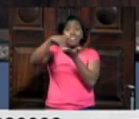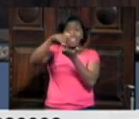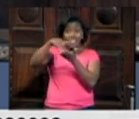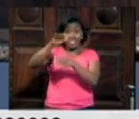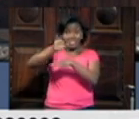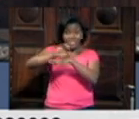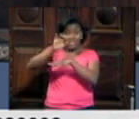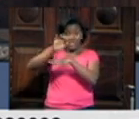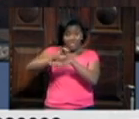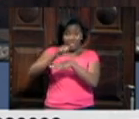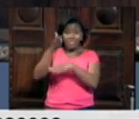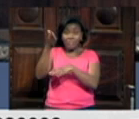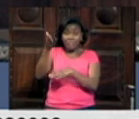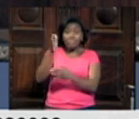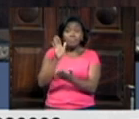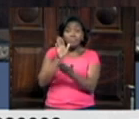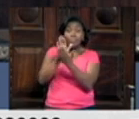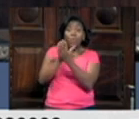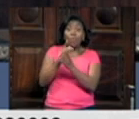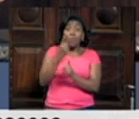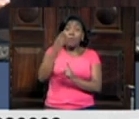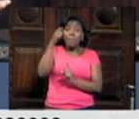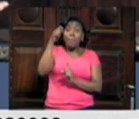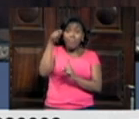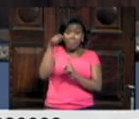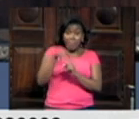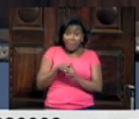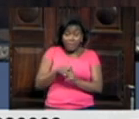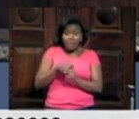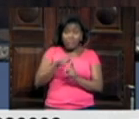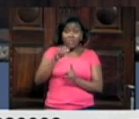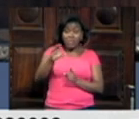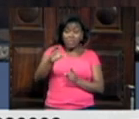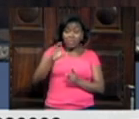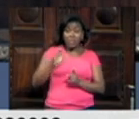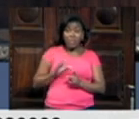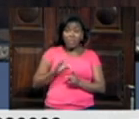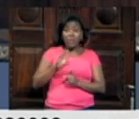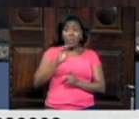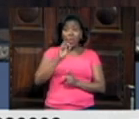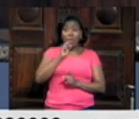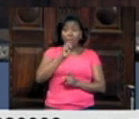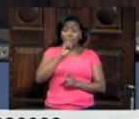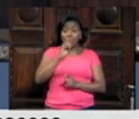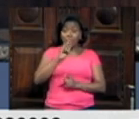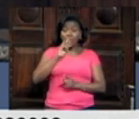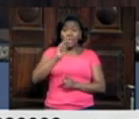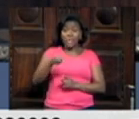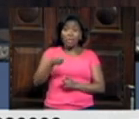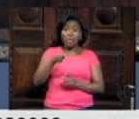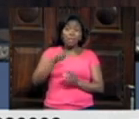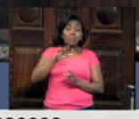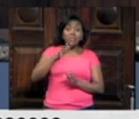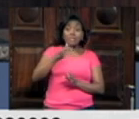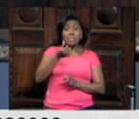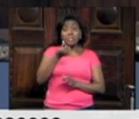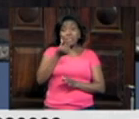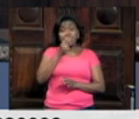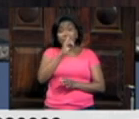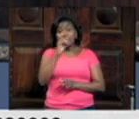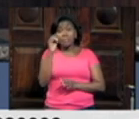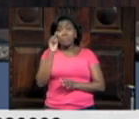que, ao final de um mês, chegam a receber entre 80 e 100 mil reais. E quantos